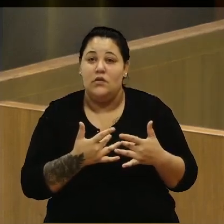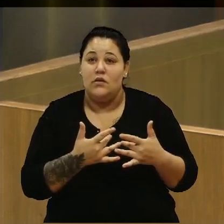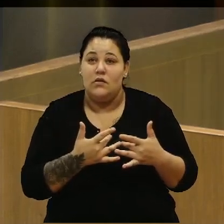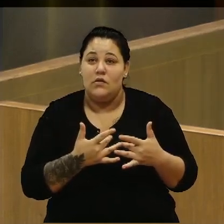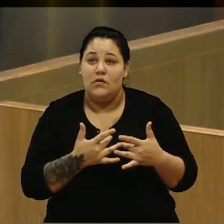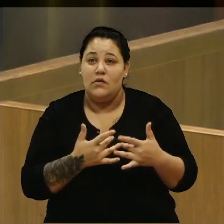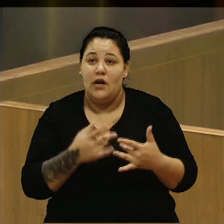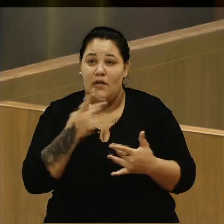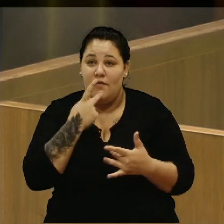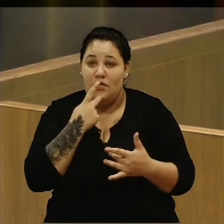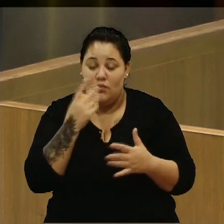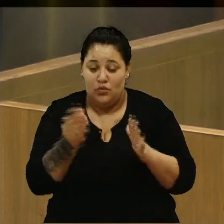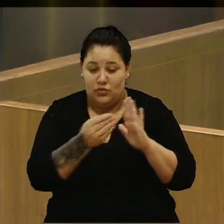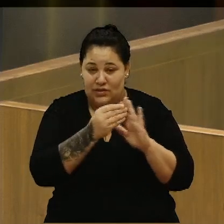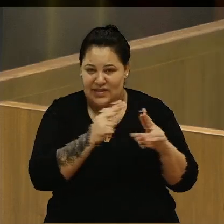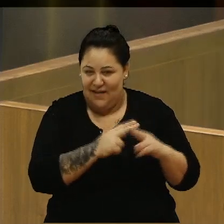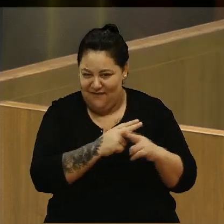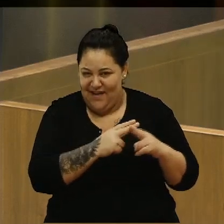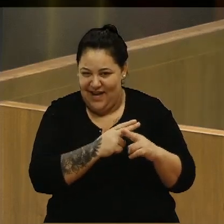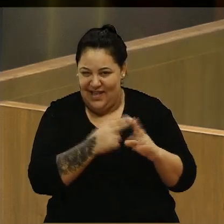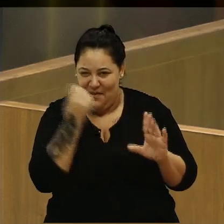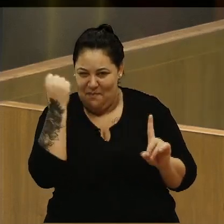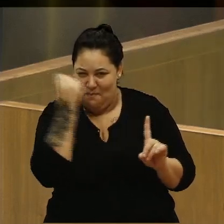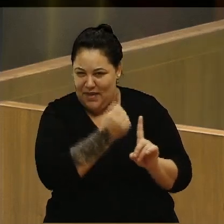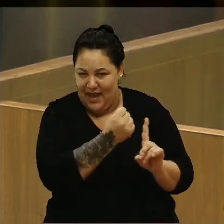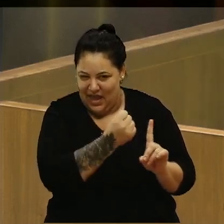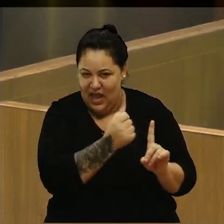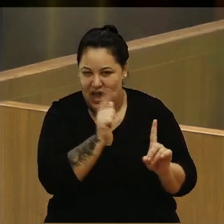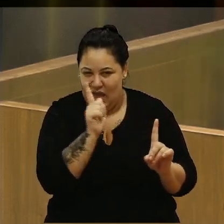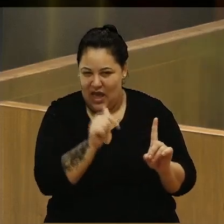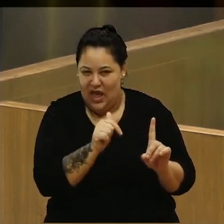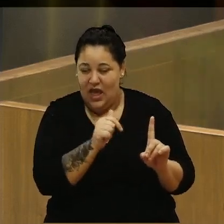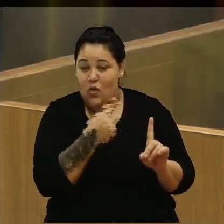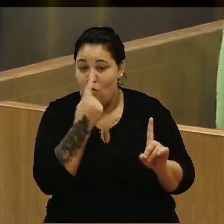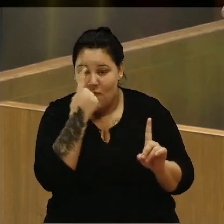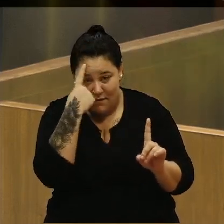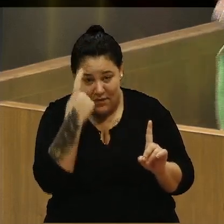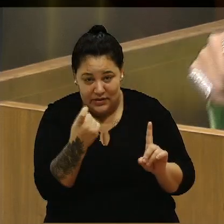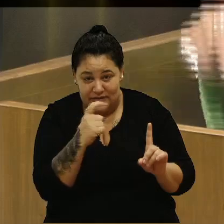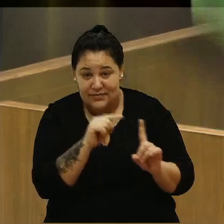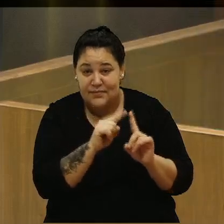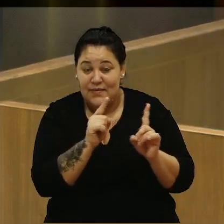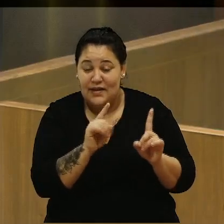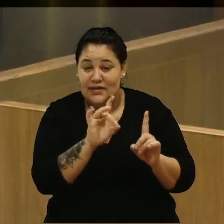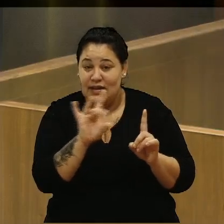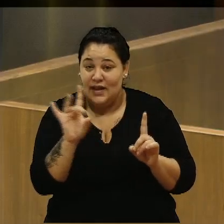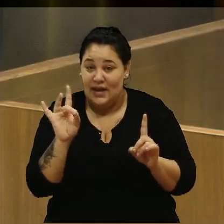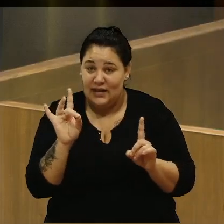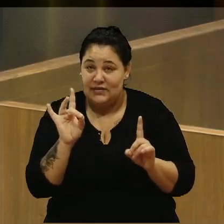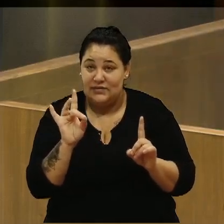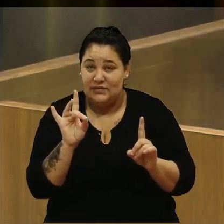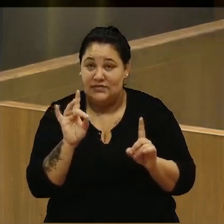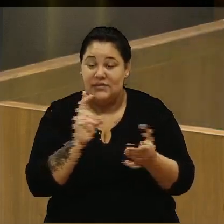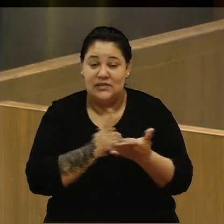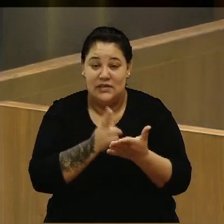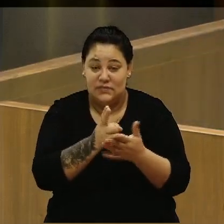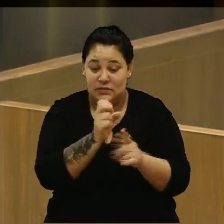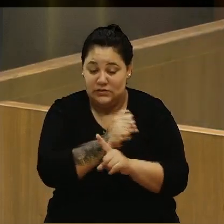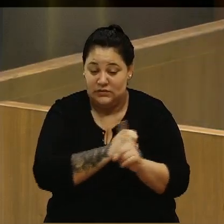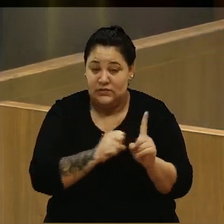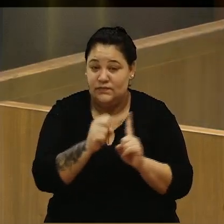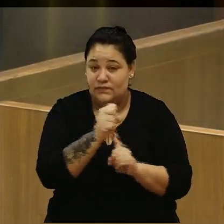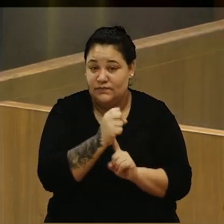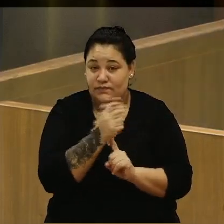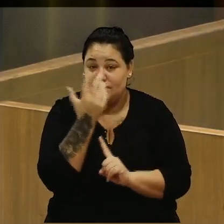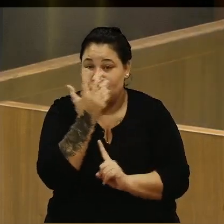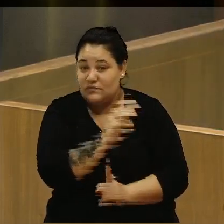esta facada é uma agressão, mas que cada vez que a sociedade se coloca